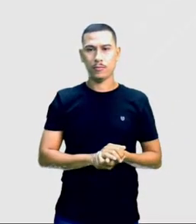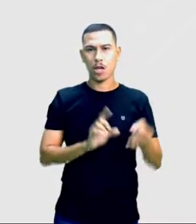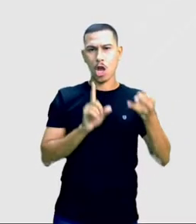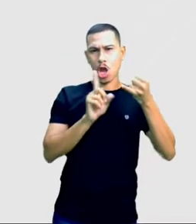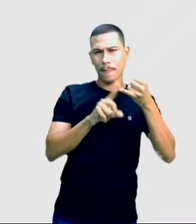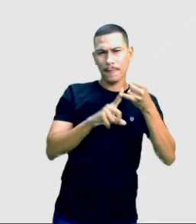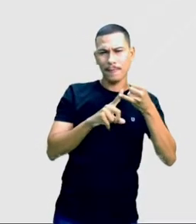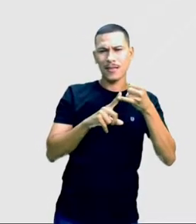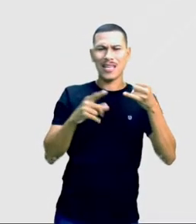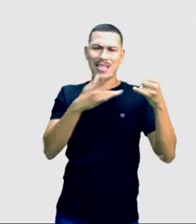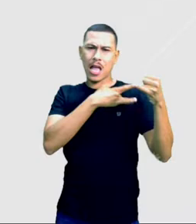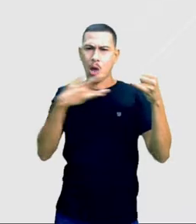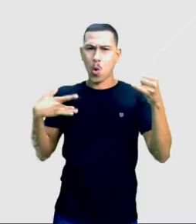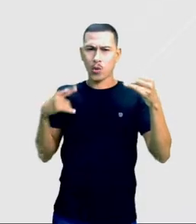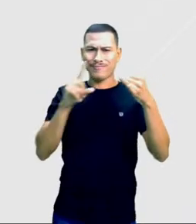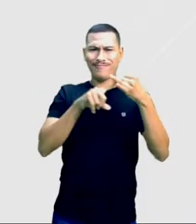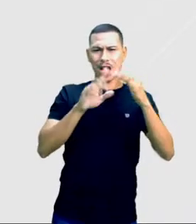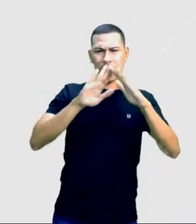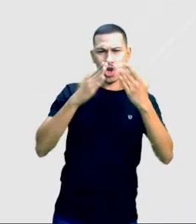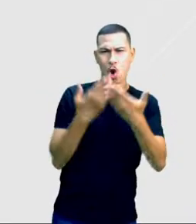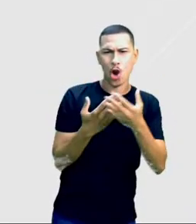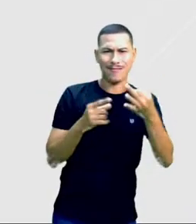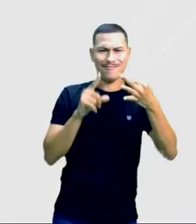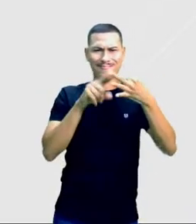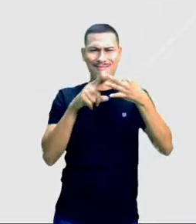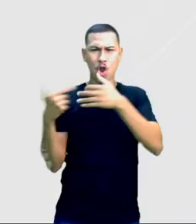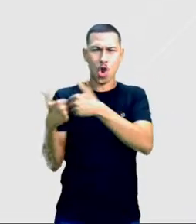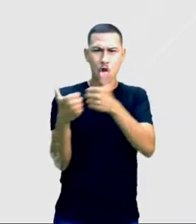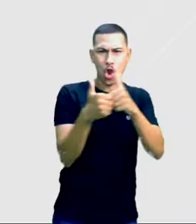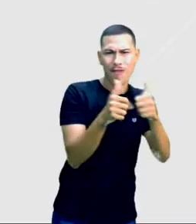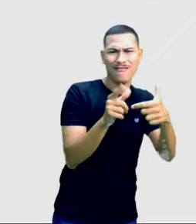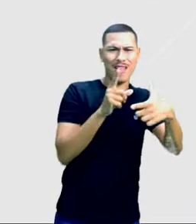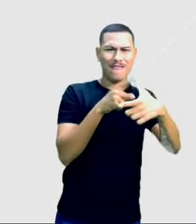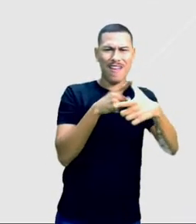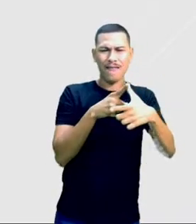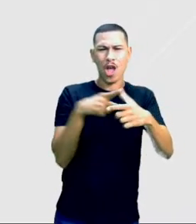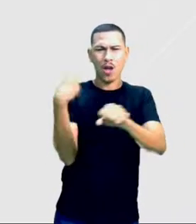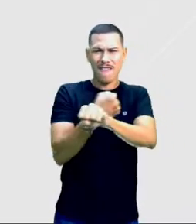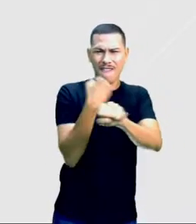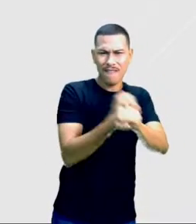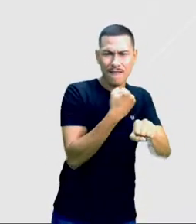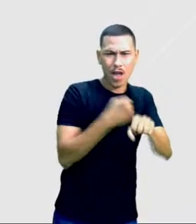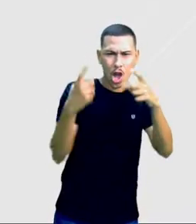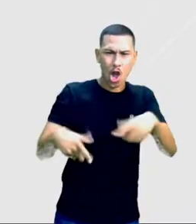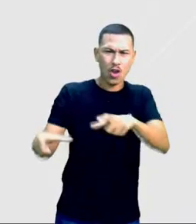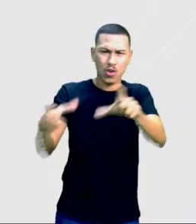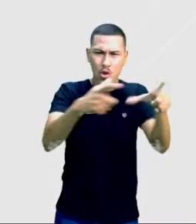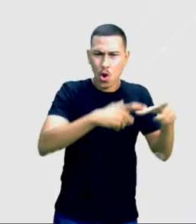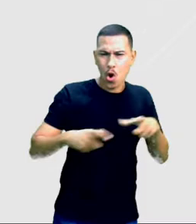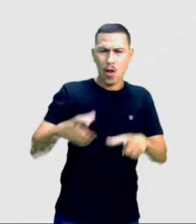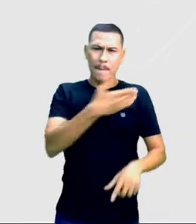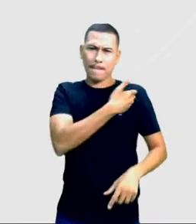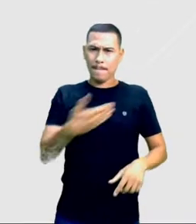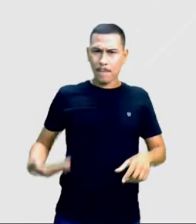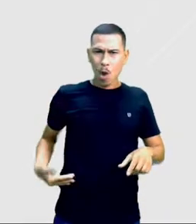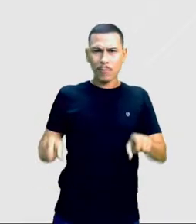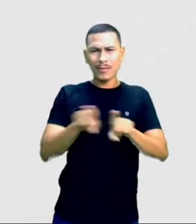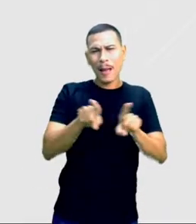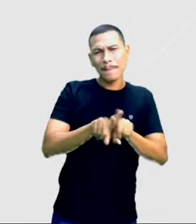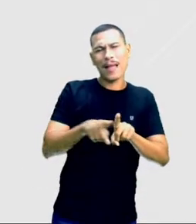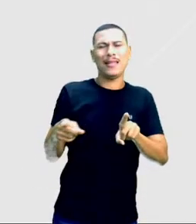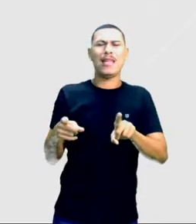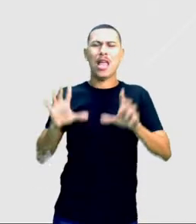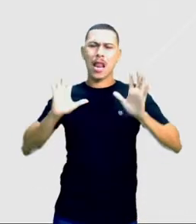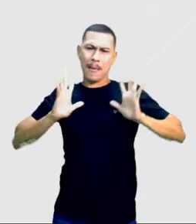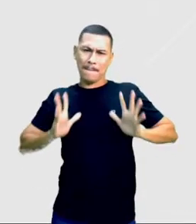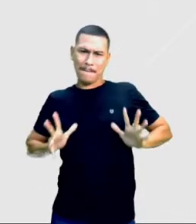posto de saúde, escolas, transporte público, manutenção de espaços públicos, limpeza urbana e